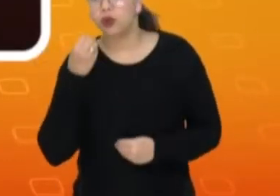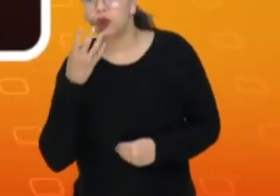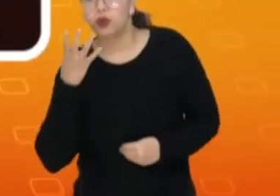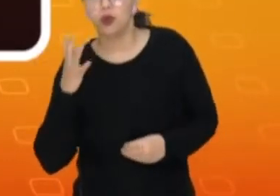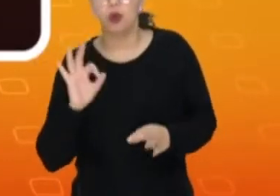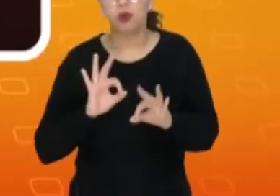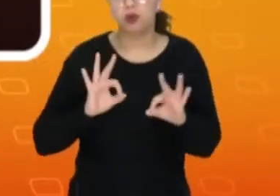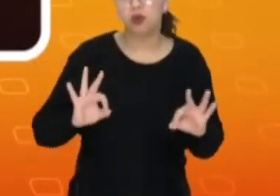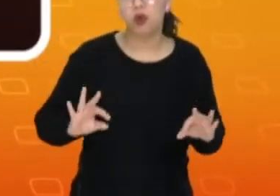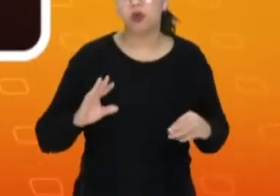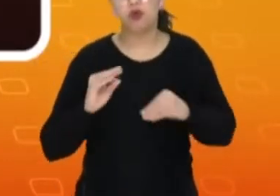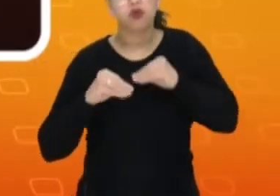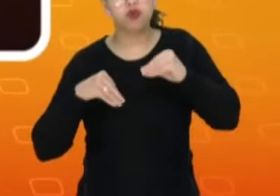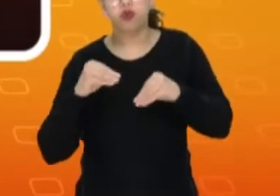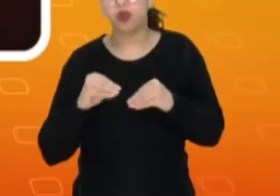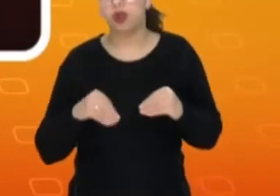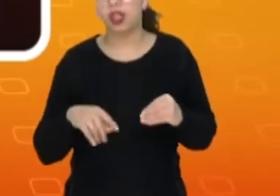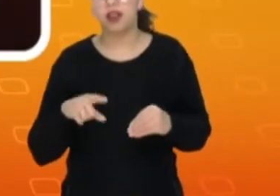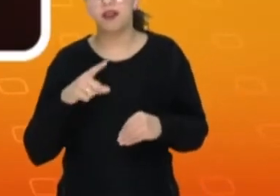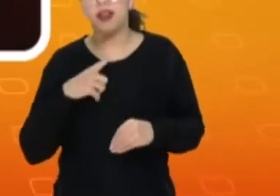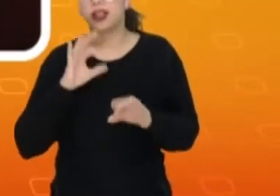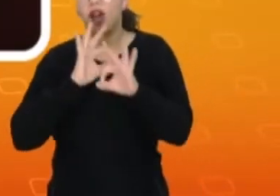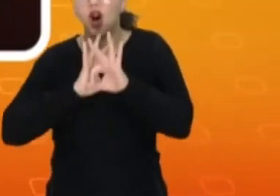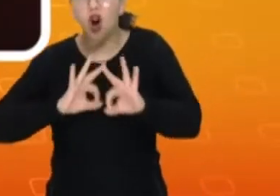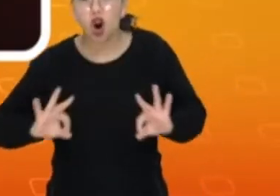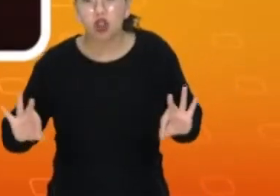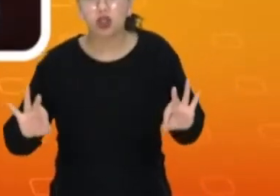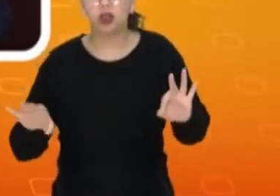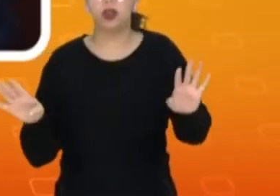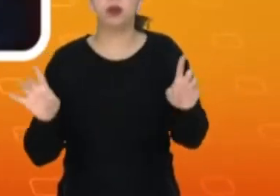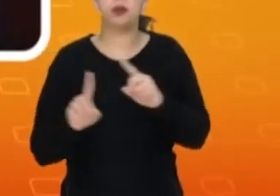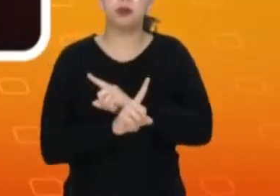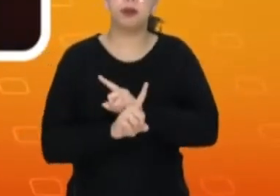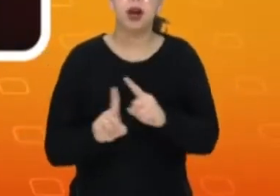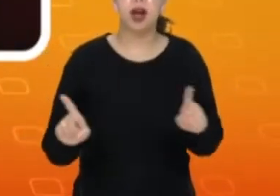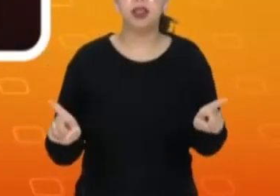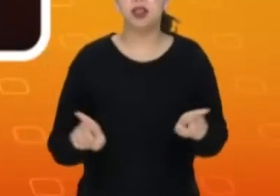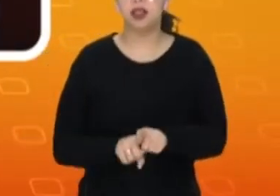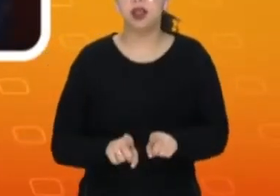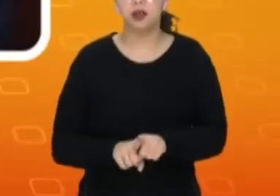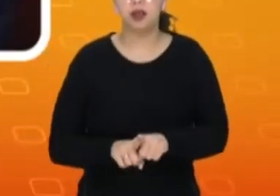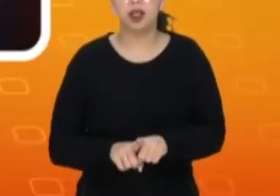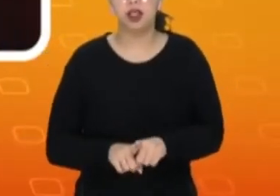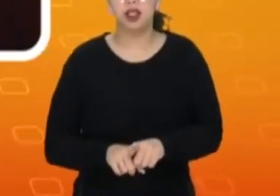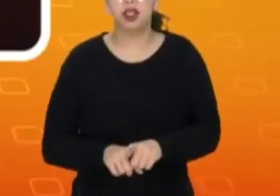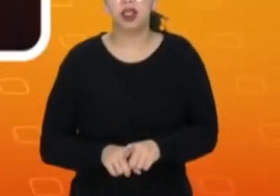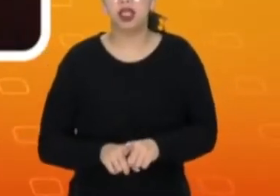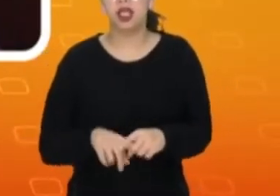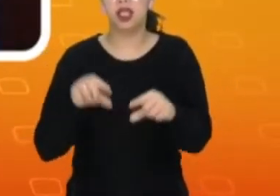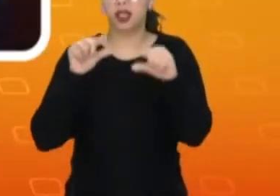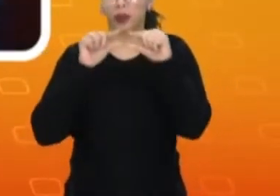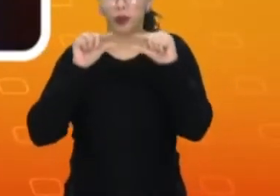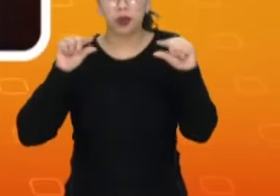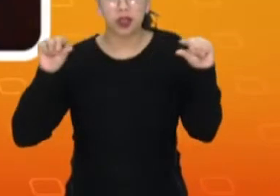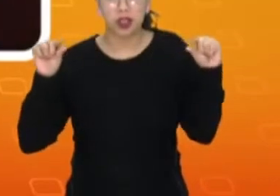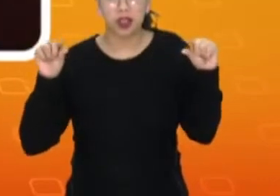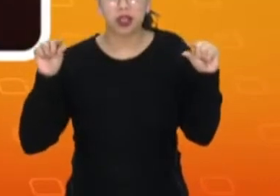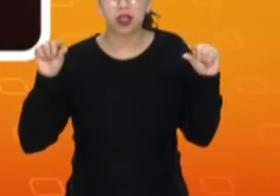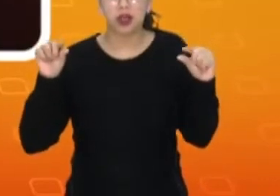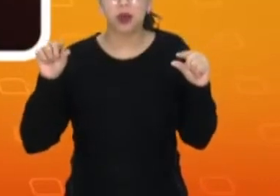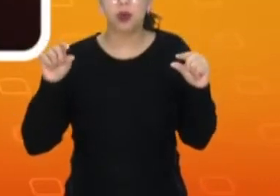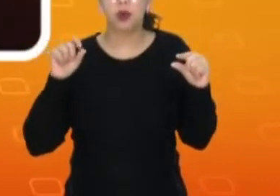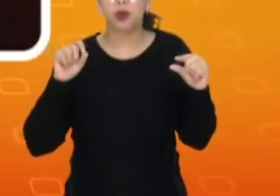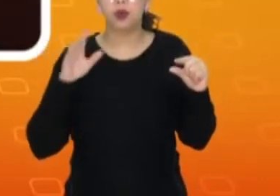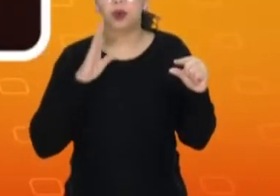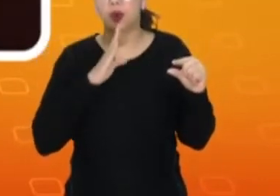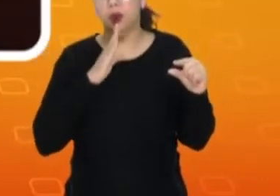vai ser o papa naquilo ali, mas você vai ter no, na, na, no, no braço ali do T, né, na trave do T ali, você vai ter